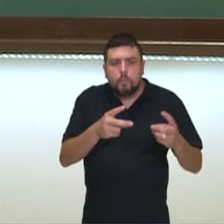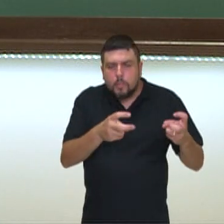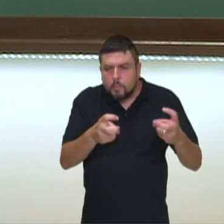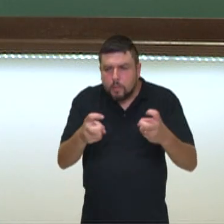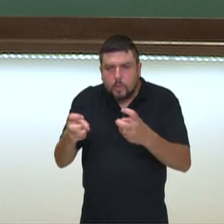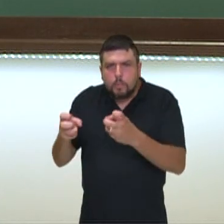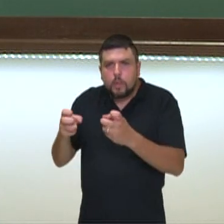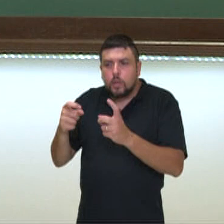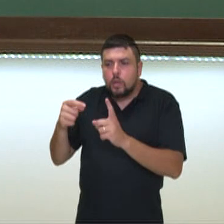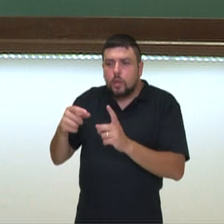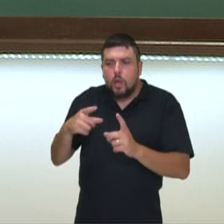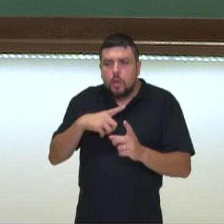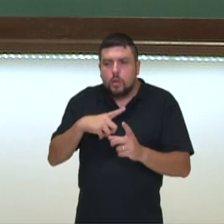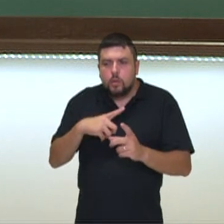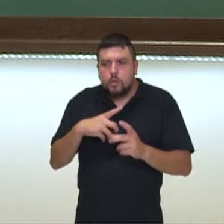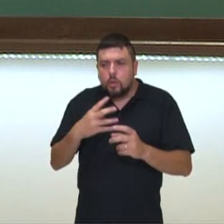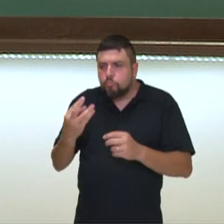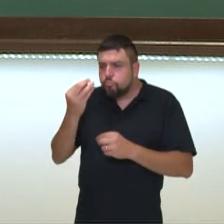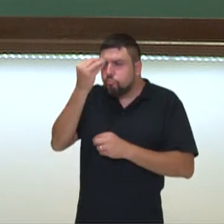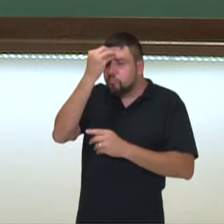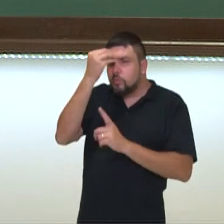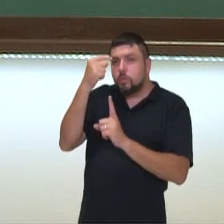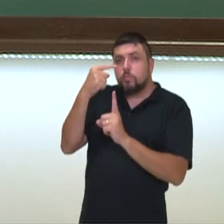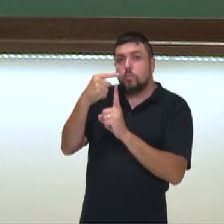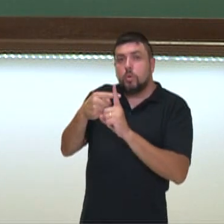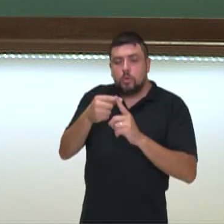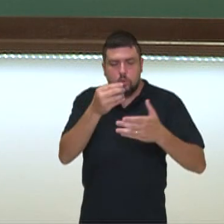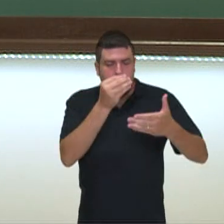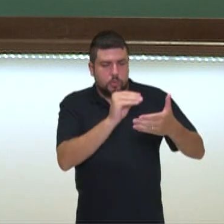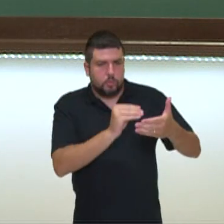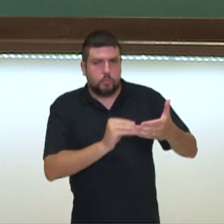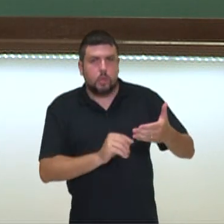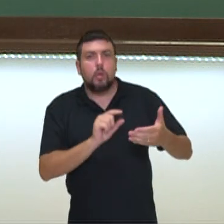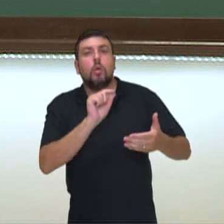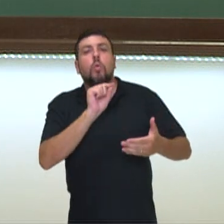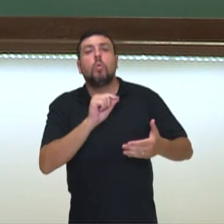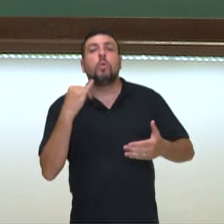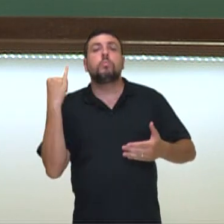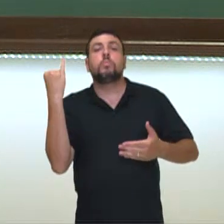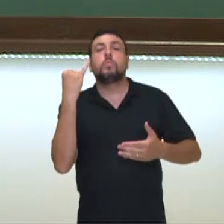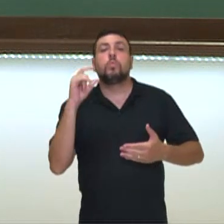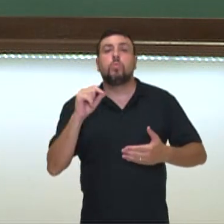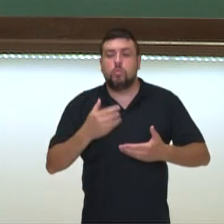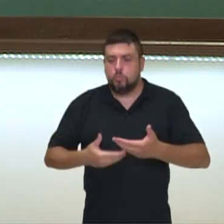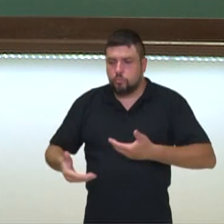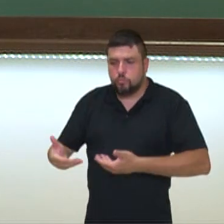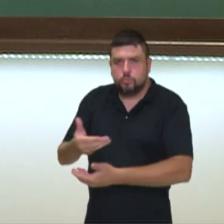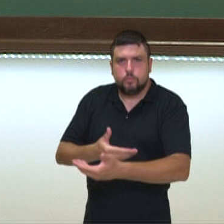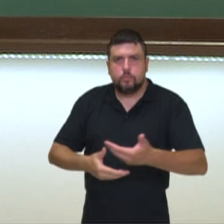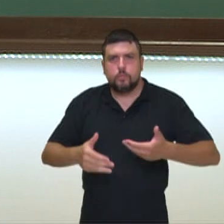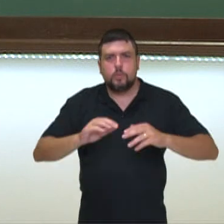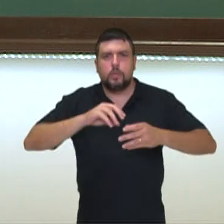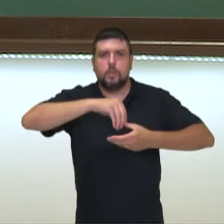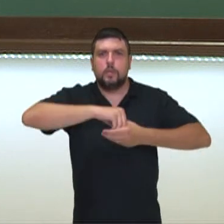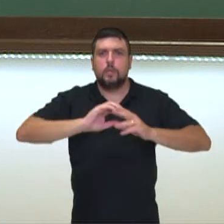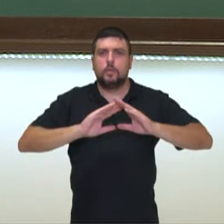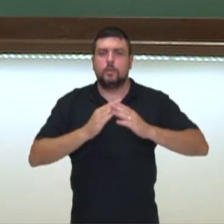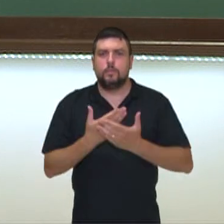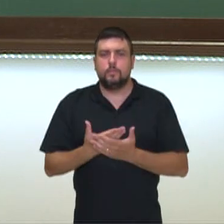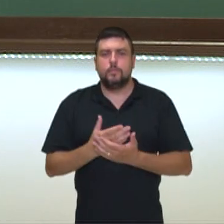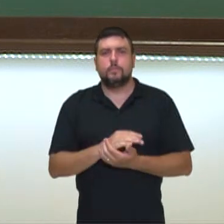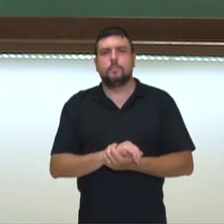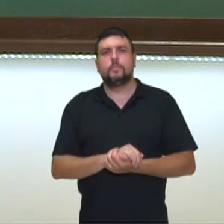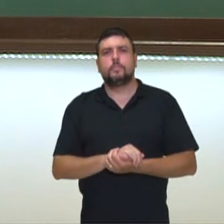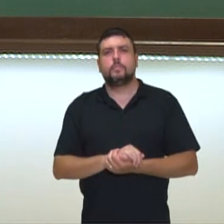essa importância, esse significado da cooperação no ambiente escolar. Muito bem, vamos adiante